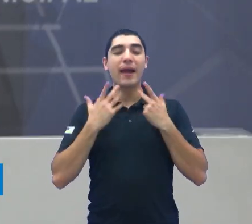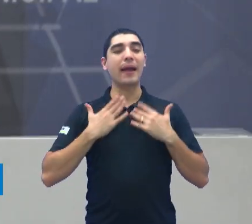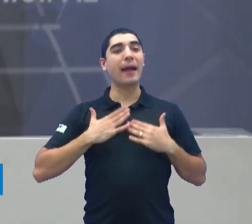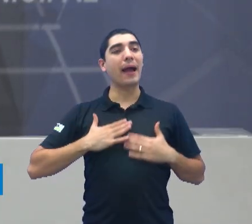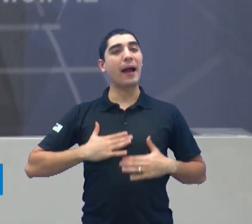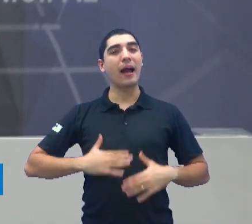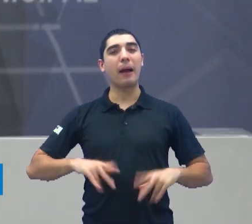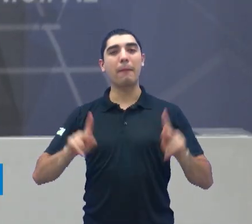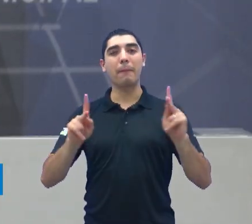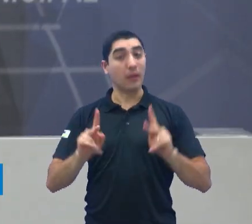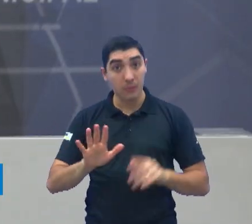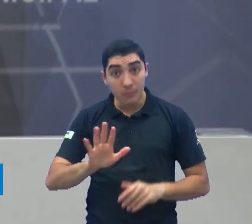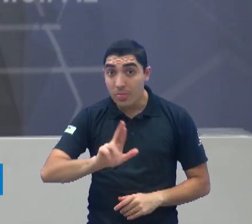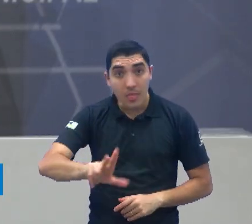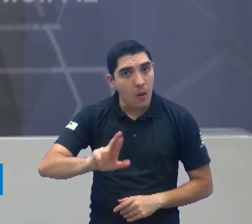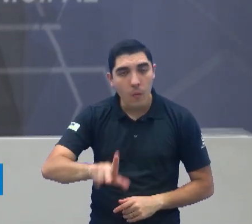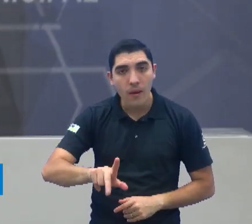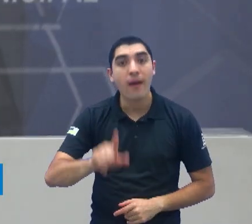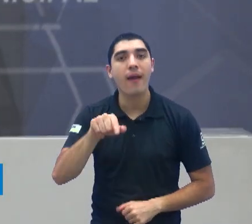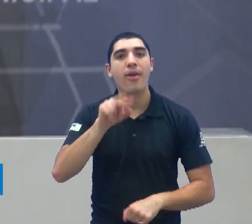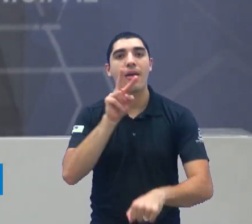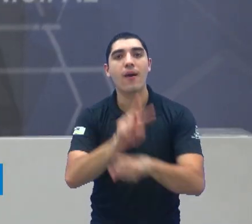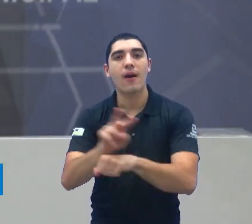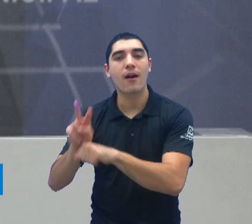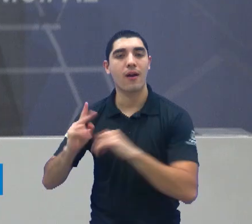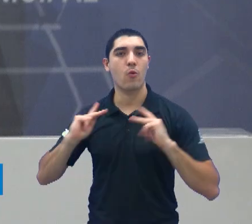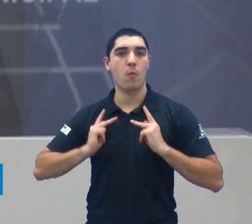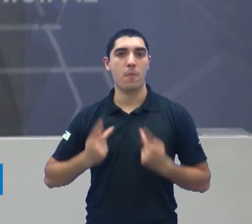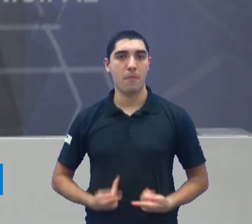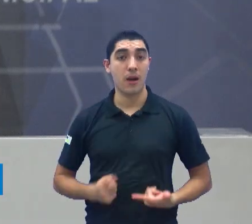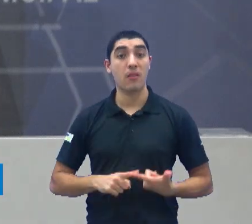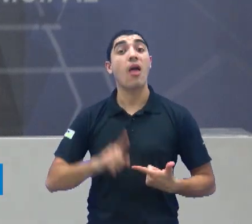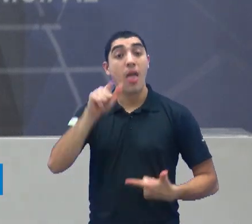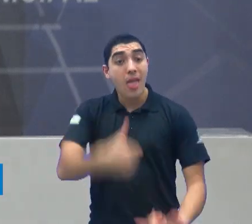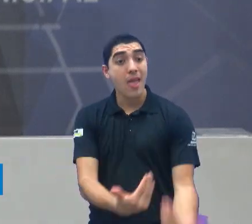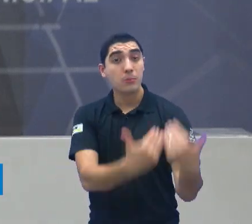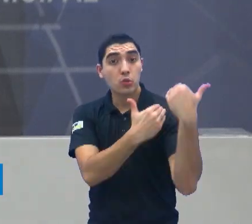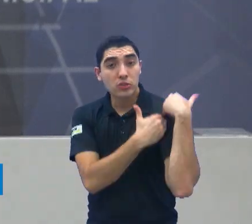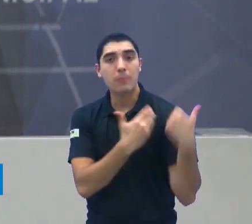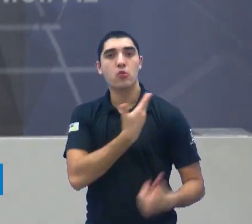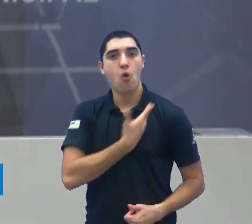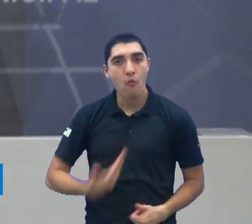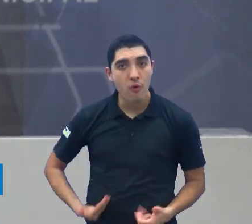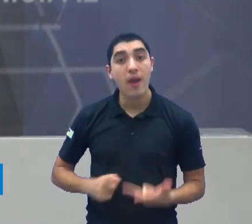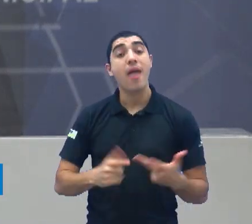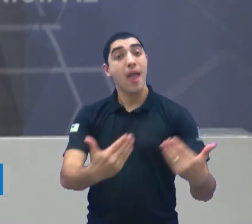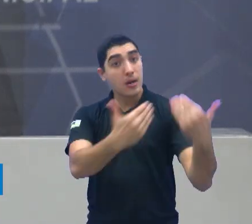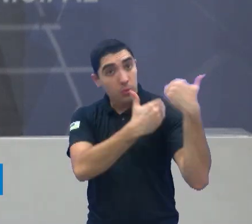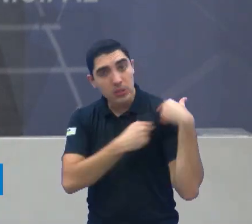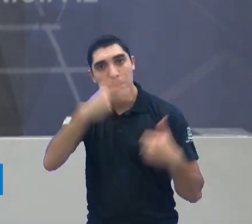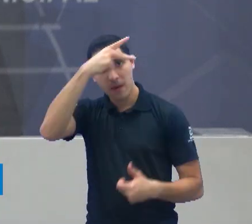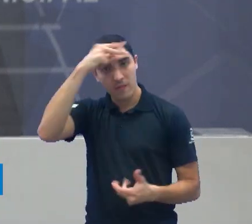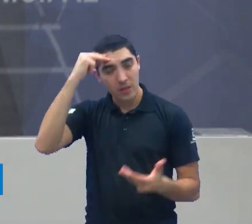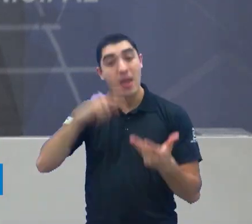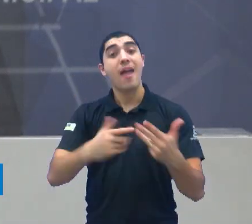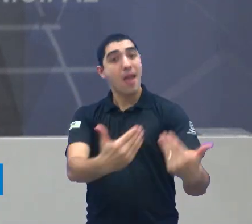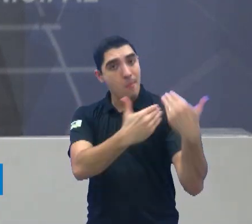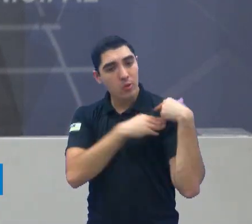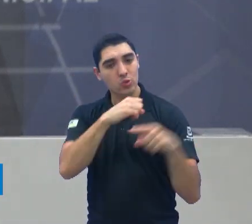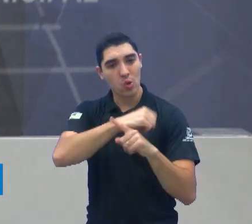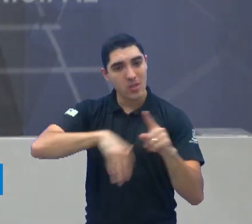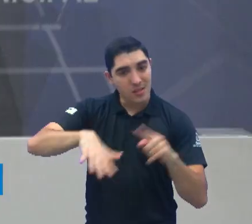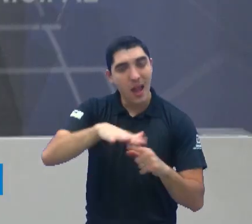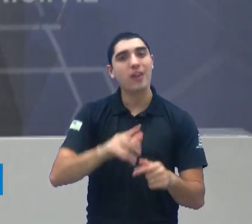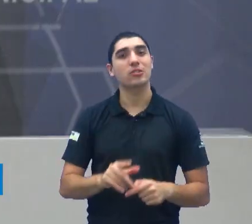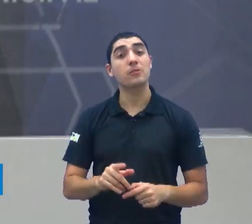humanidade, é questão de responsabilidade pública, é questão de salvar vidas, é para quem realmente